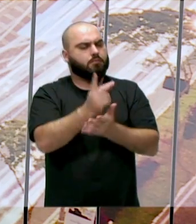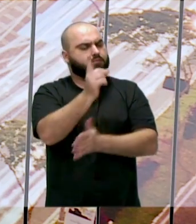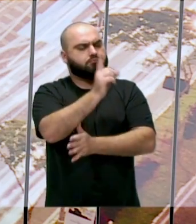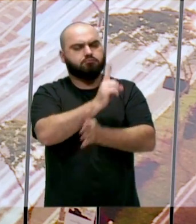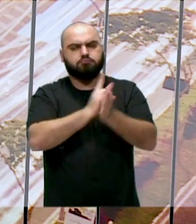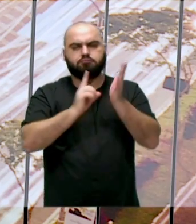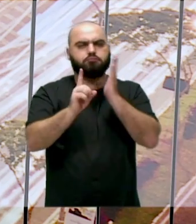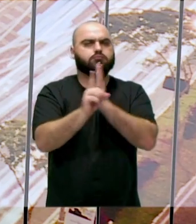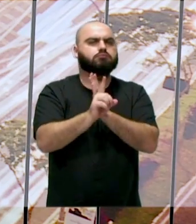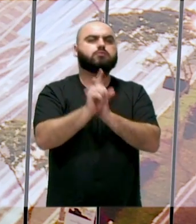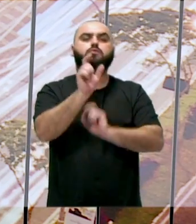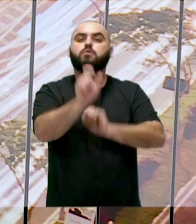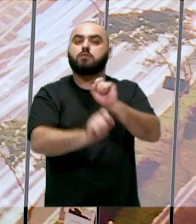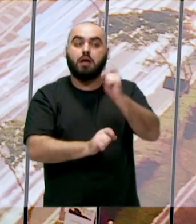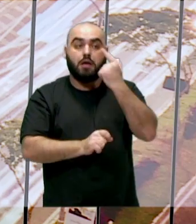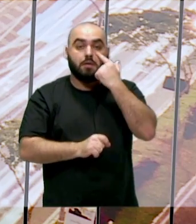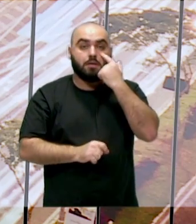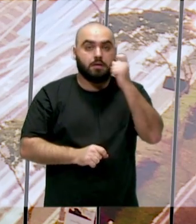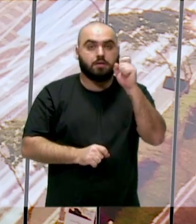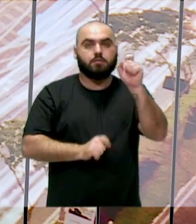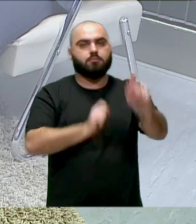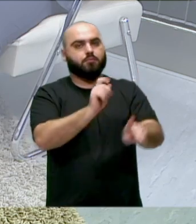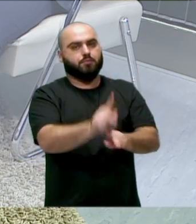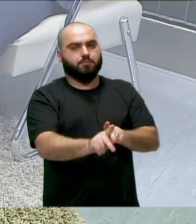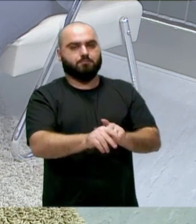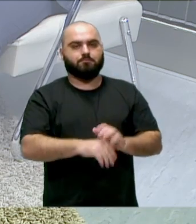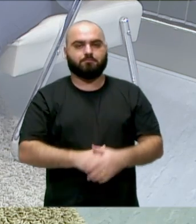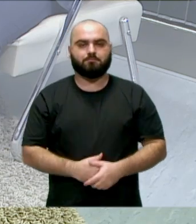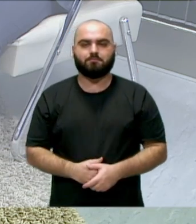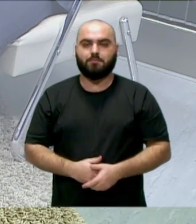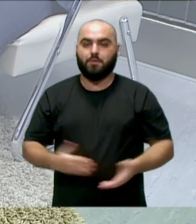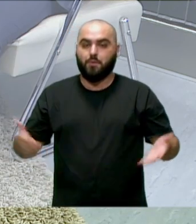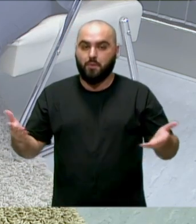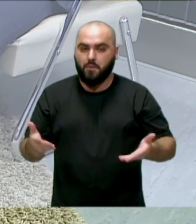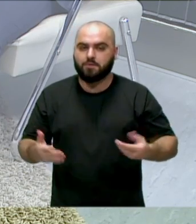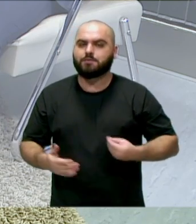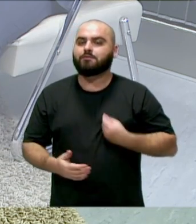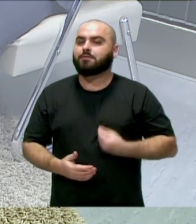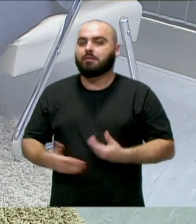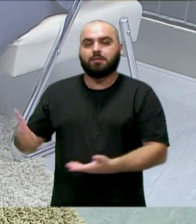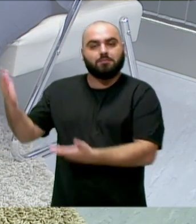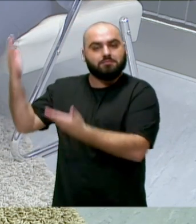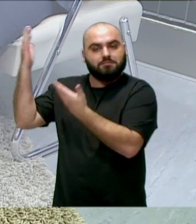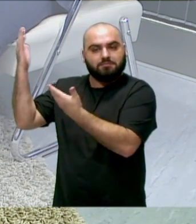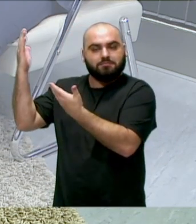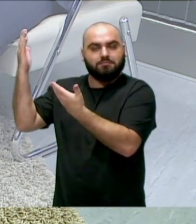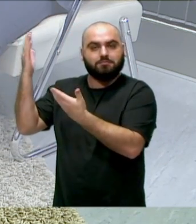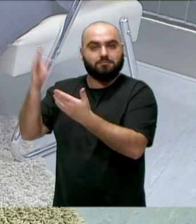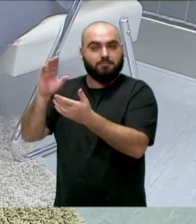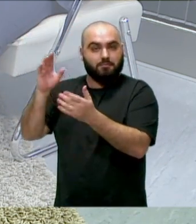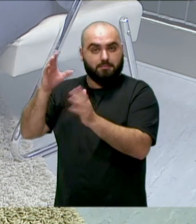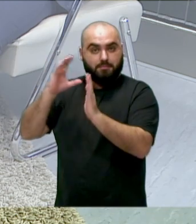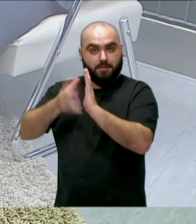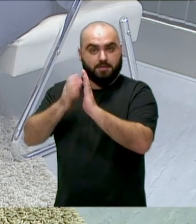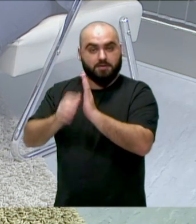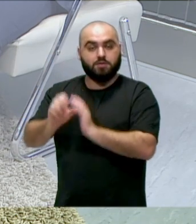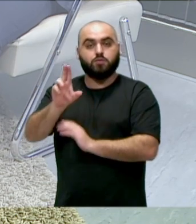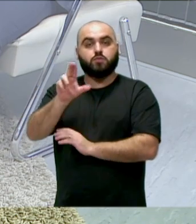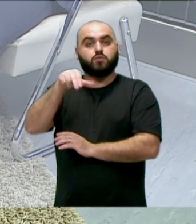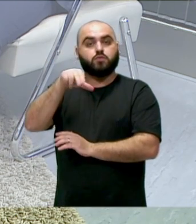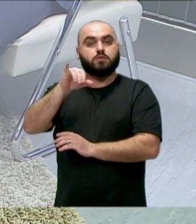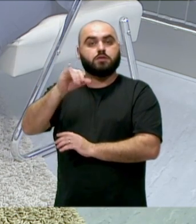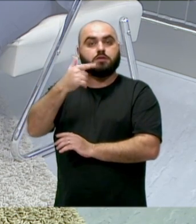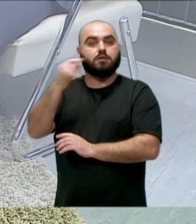prioridade no interesse público. Hoje está conosco o vereador do União Brasil,